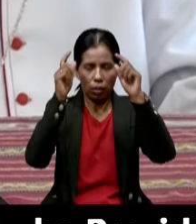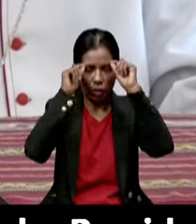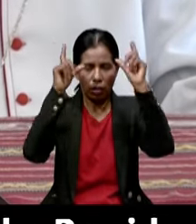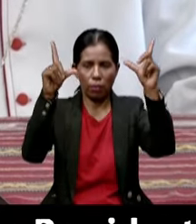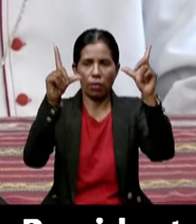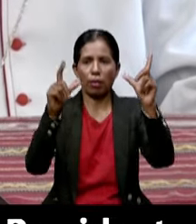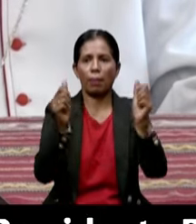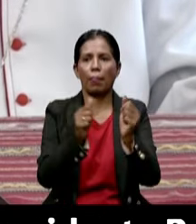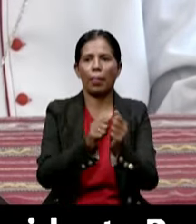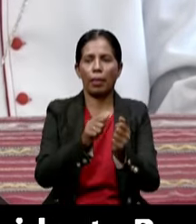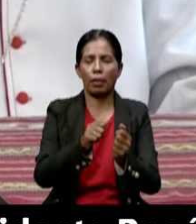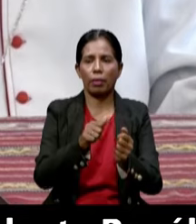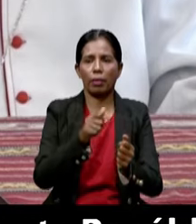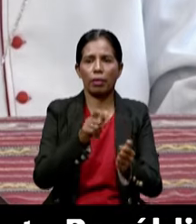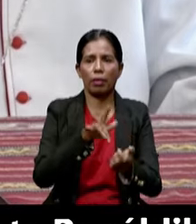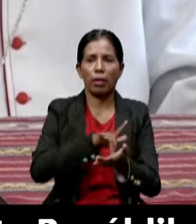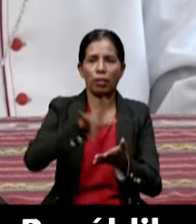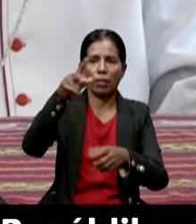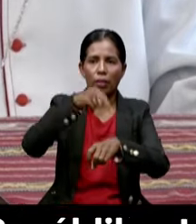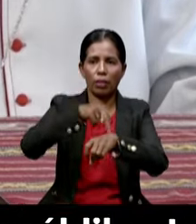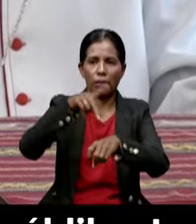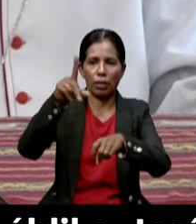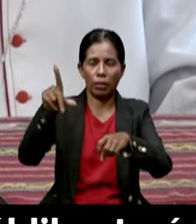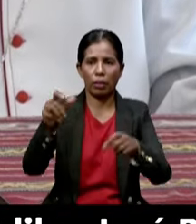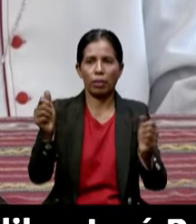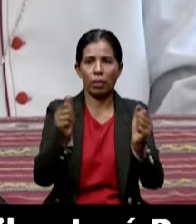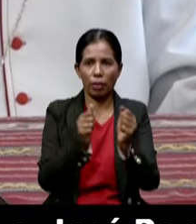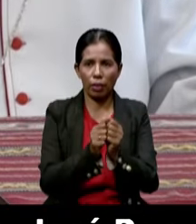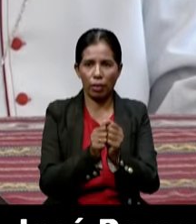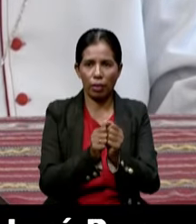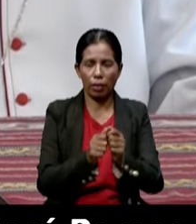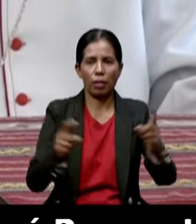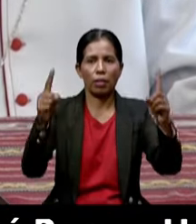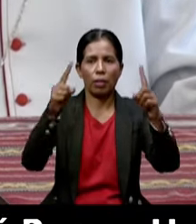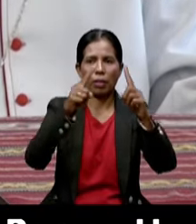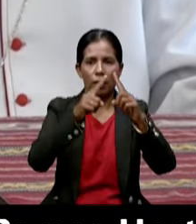com o avião, dizemos, nacional, entre aspas, é para